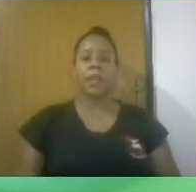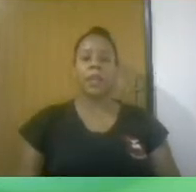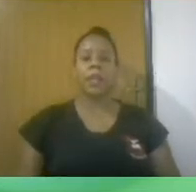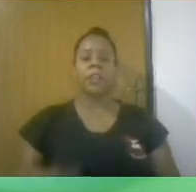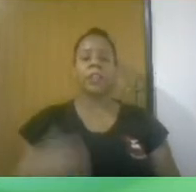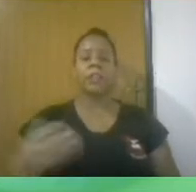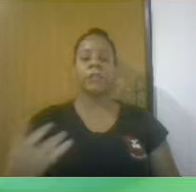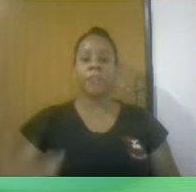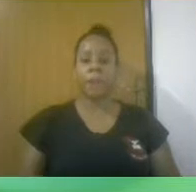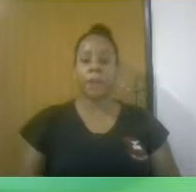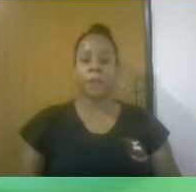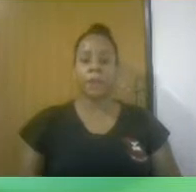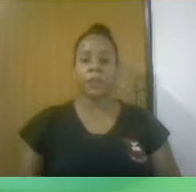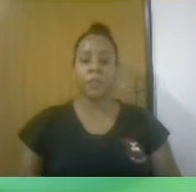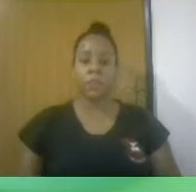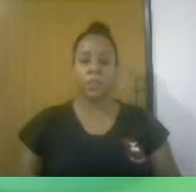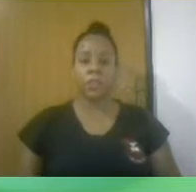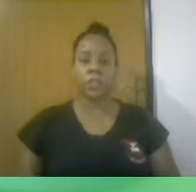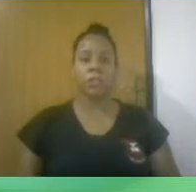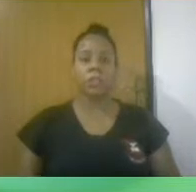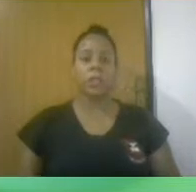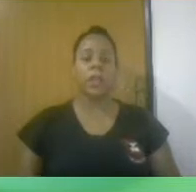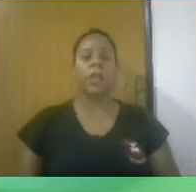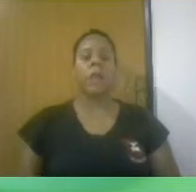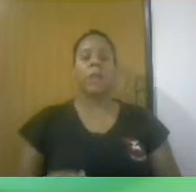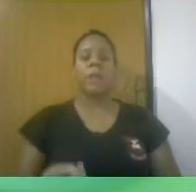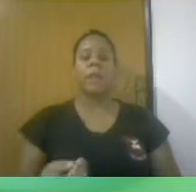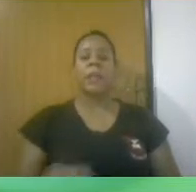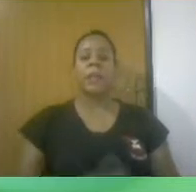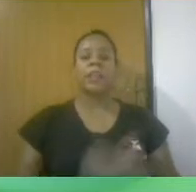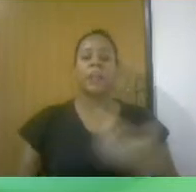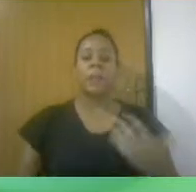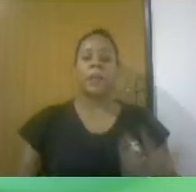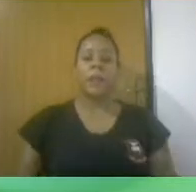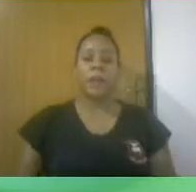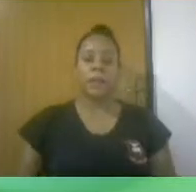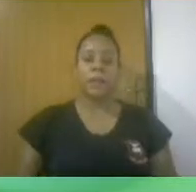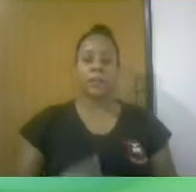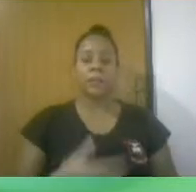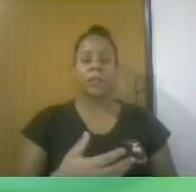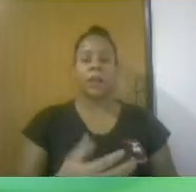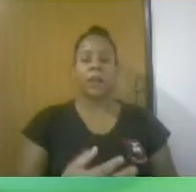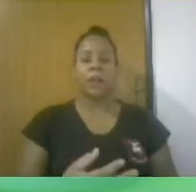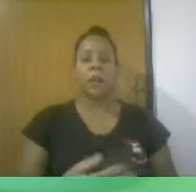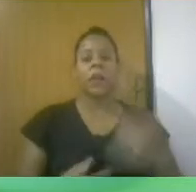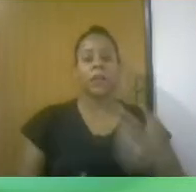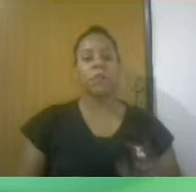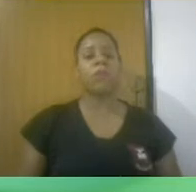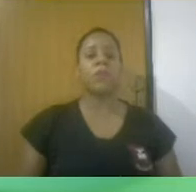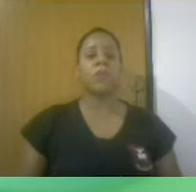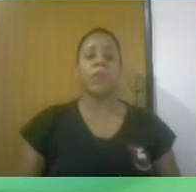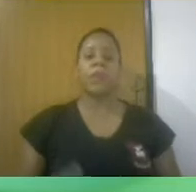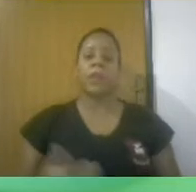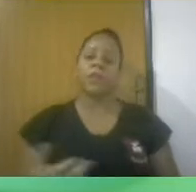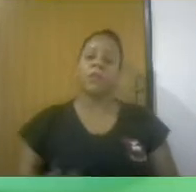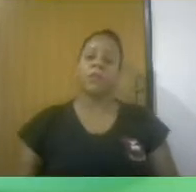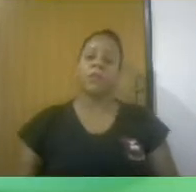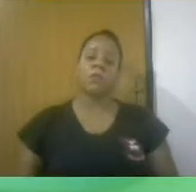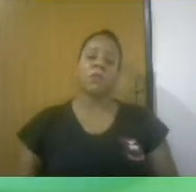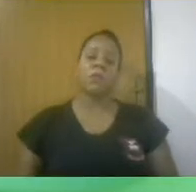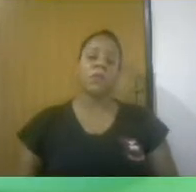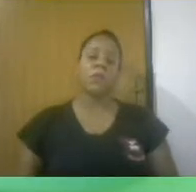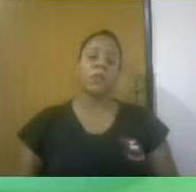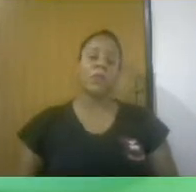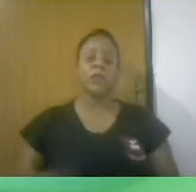ele queria escravizar os indígenas, né, para que eles trabalhassem na agricultura. Então,